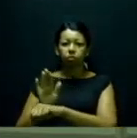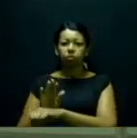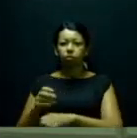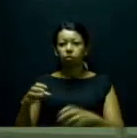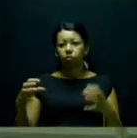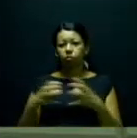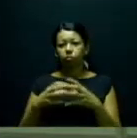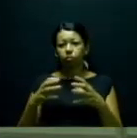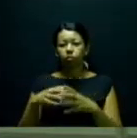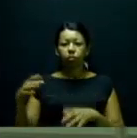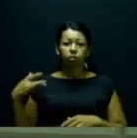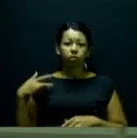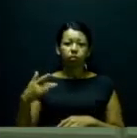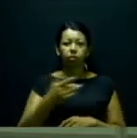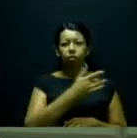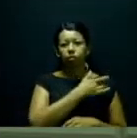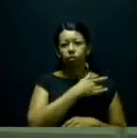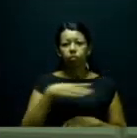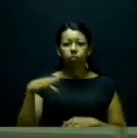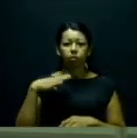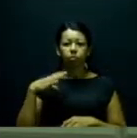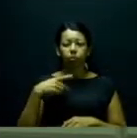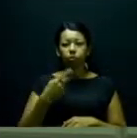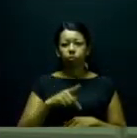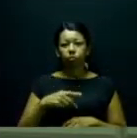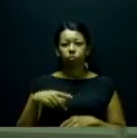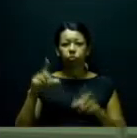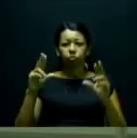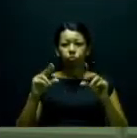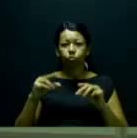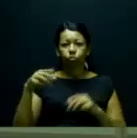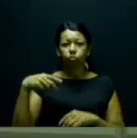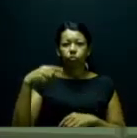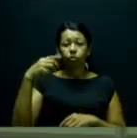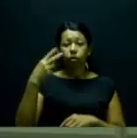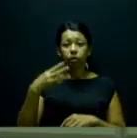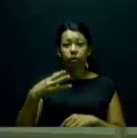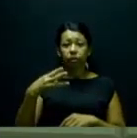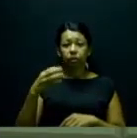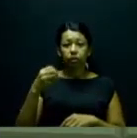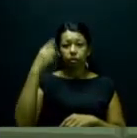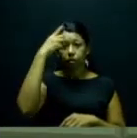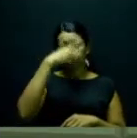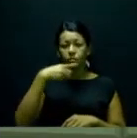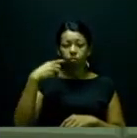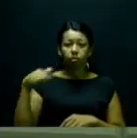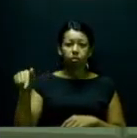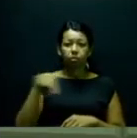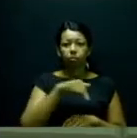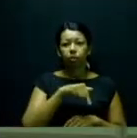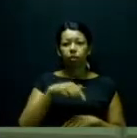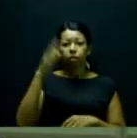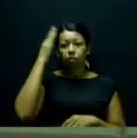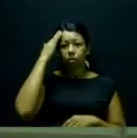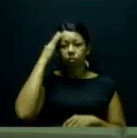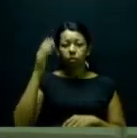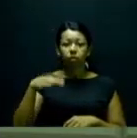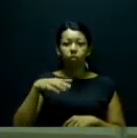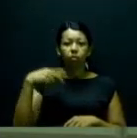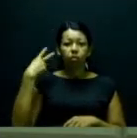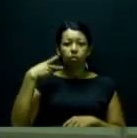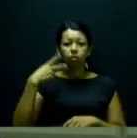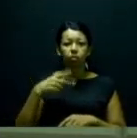categorias da área da saúde municipal com advento da jornada de 30 horas semanais. Considerando ainda que os membros deste Poder Legislativo